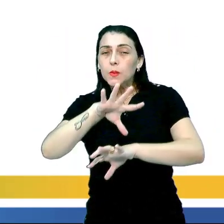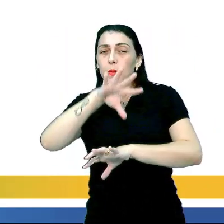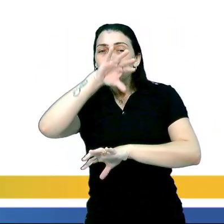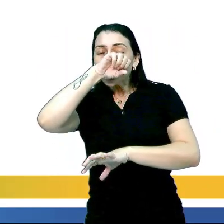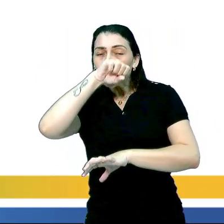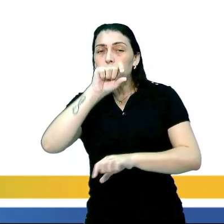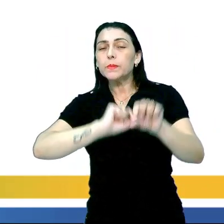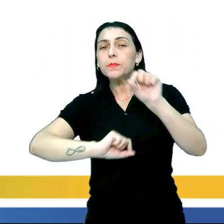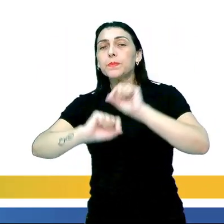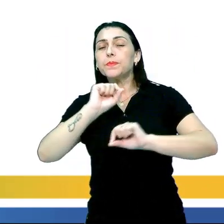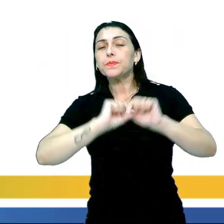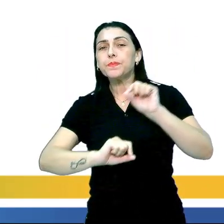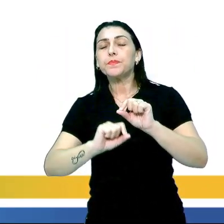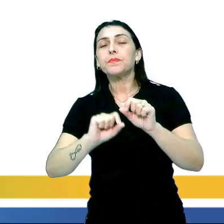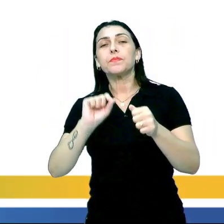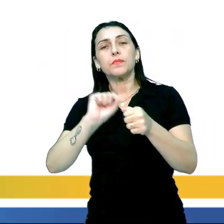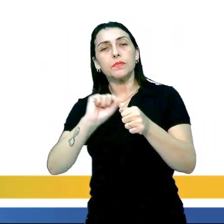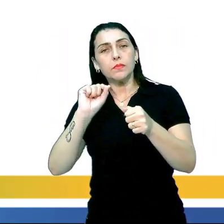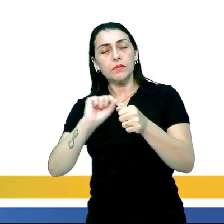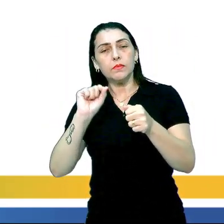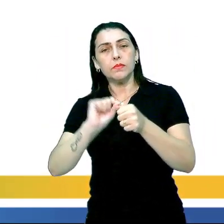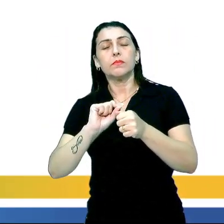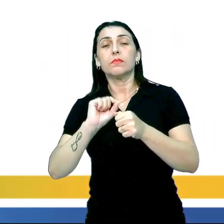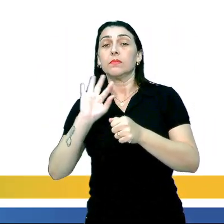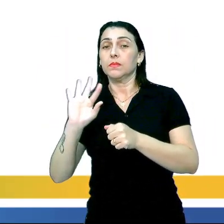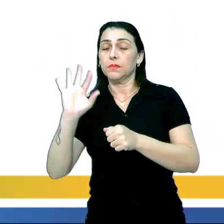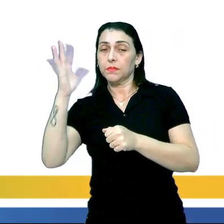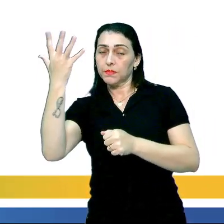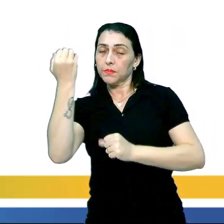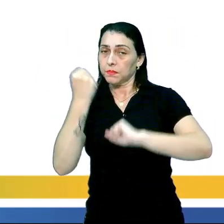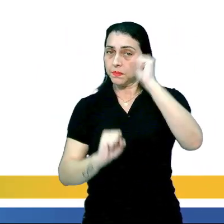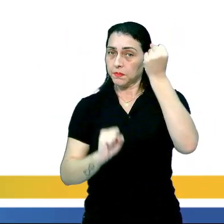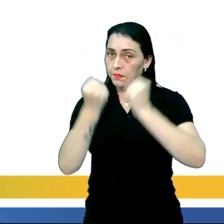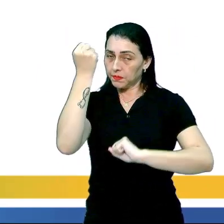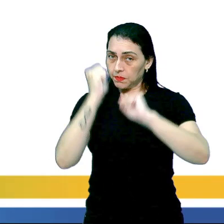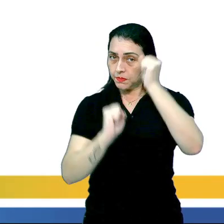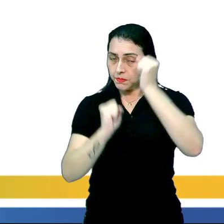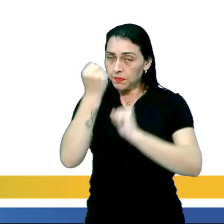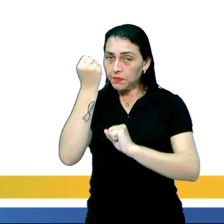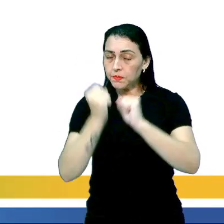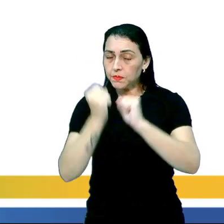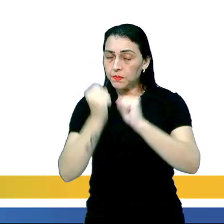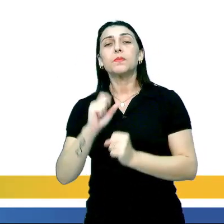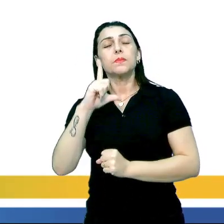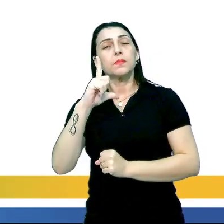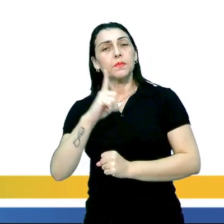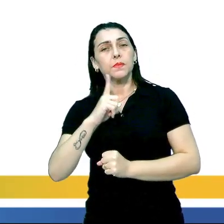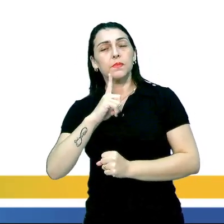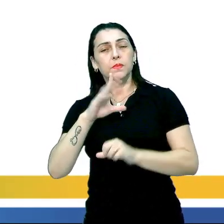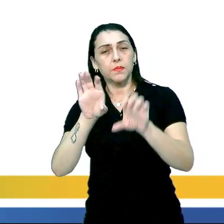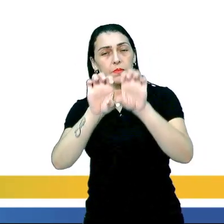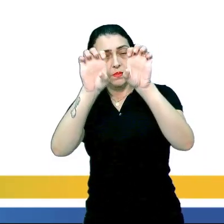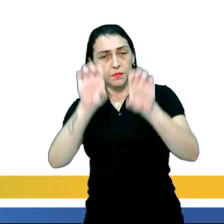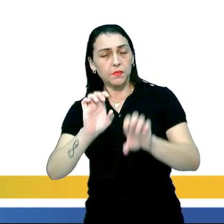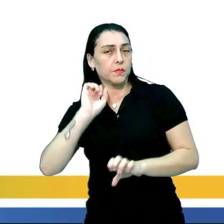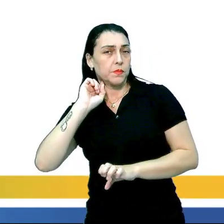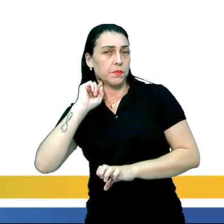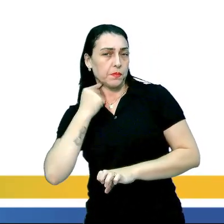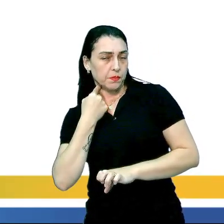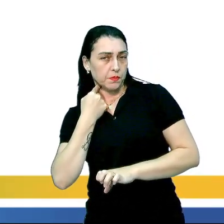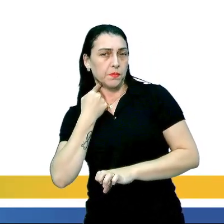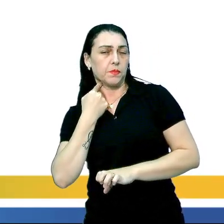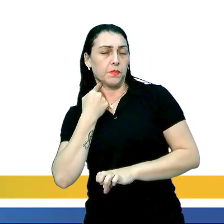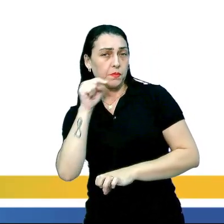é justamente causada pelo processo de industrialização. Aqui tem um esqueminha sobre a poluição do